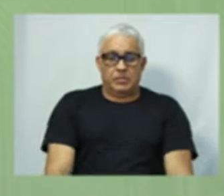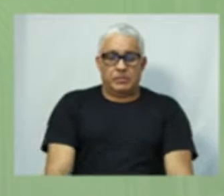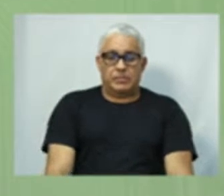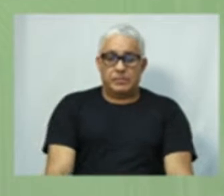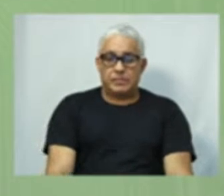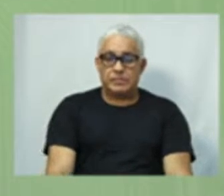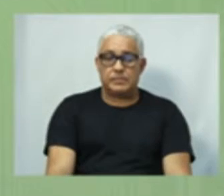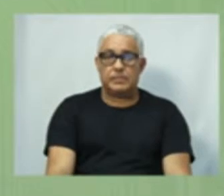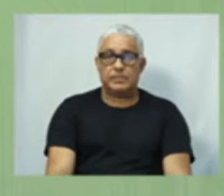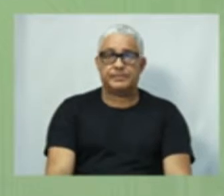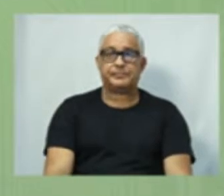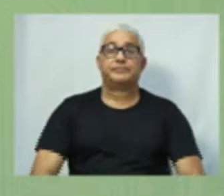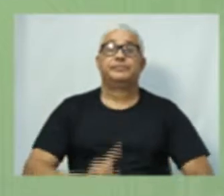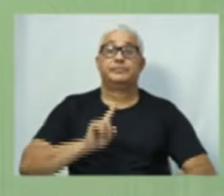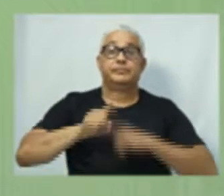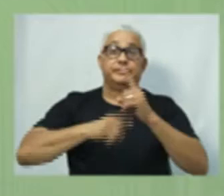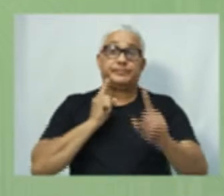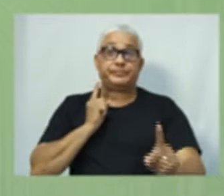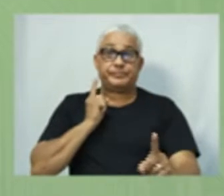1,08%.